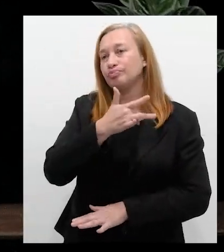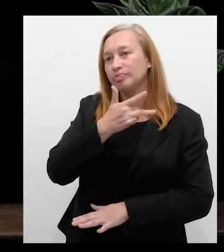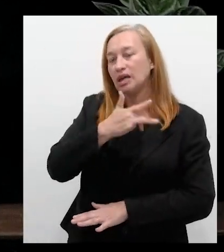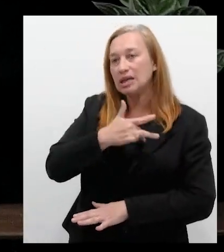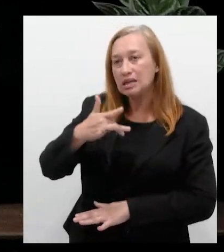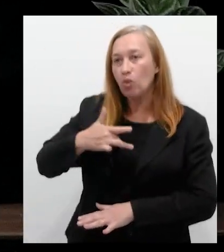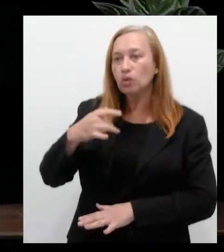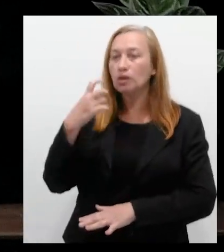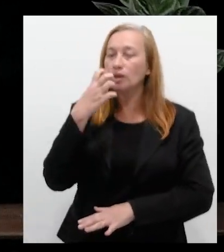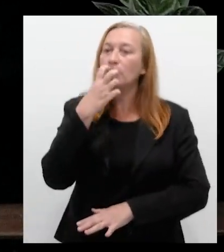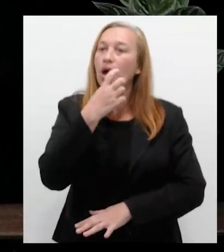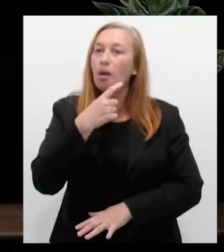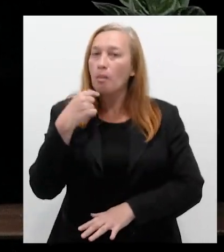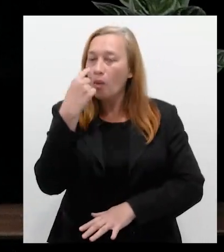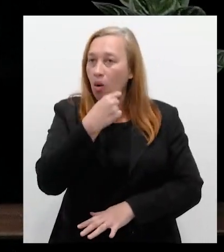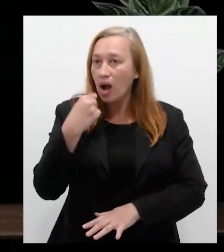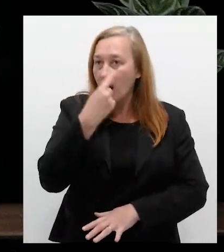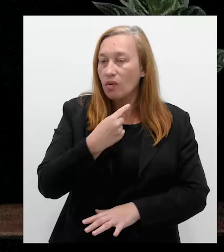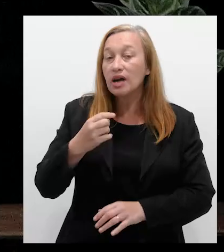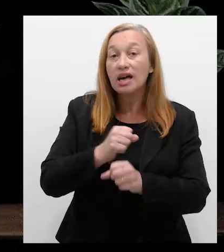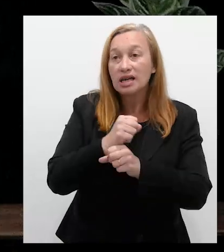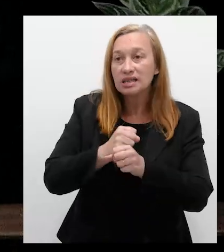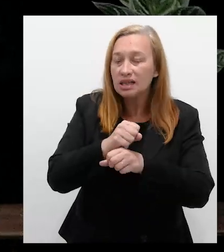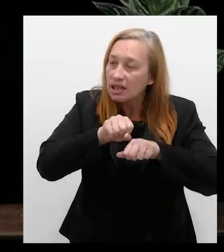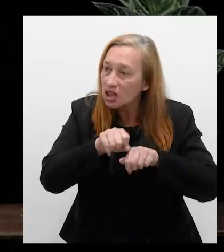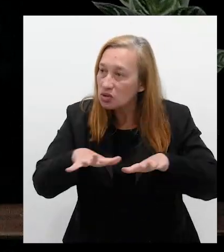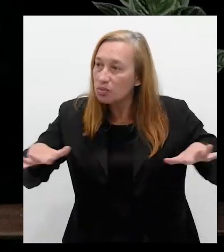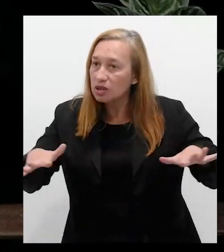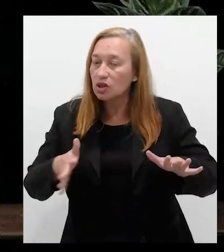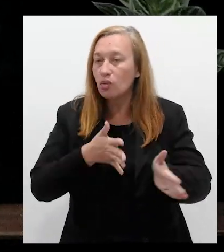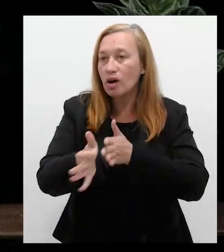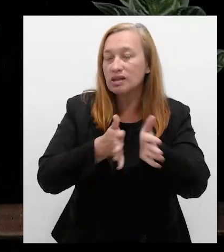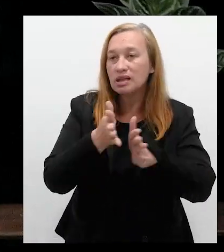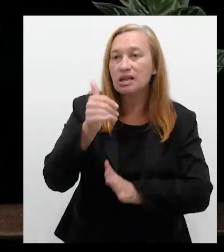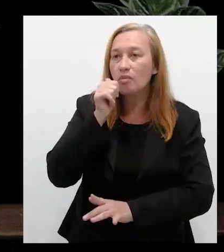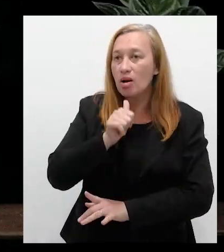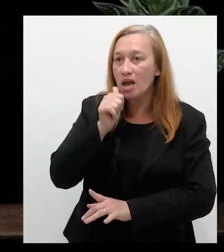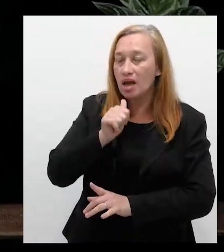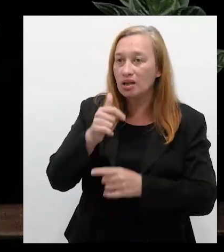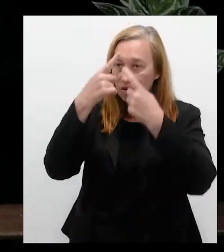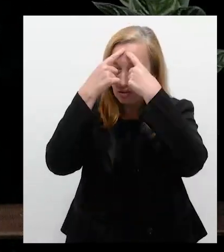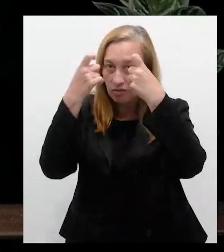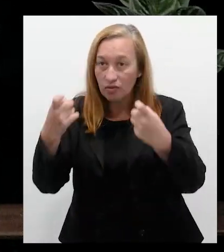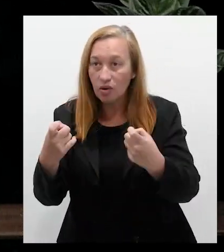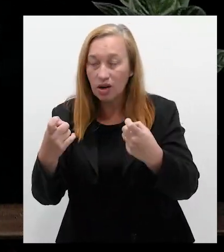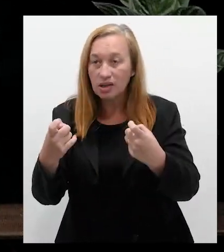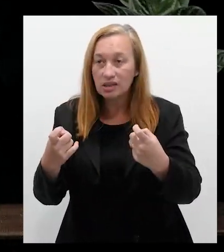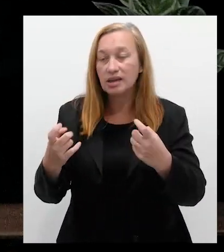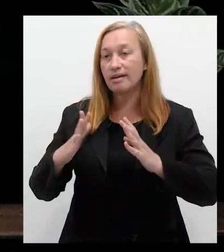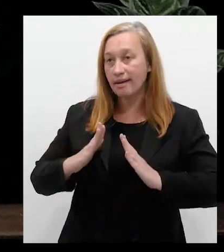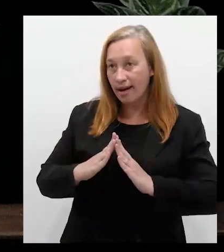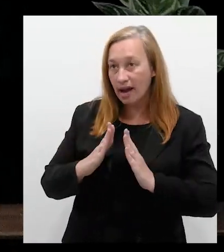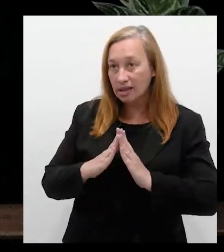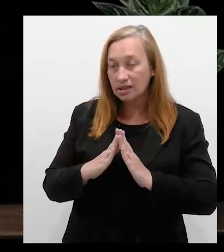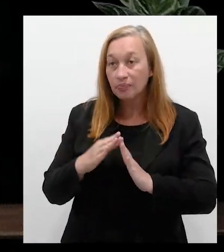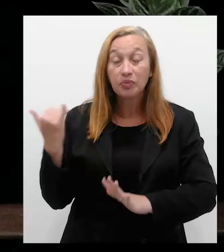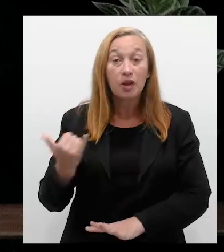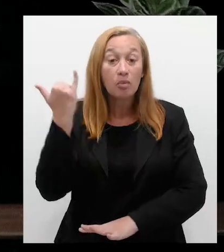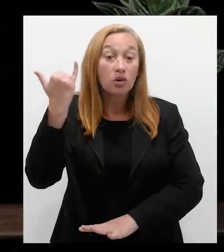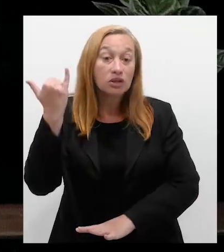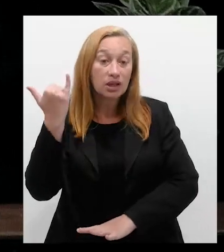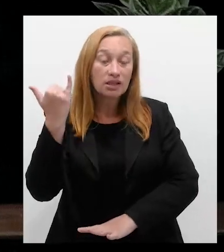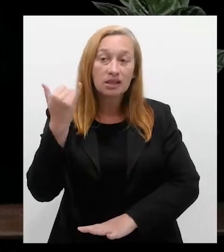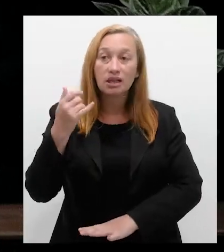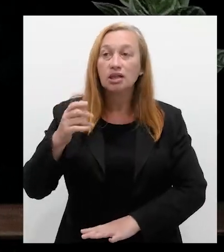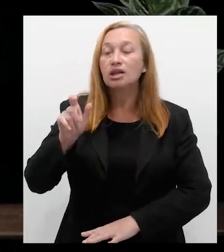população. Este ano, a meta é expandir o acesso das mulheres vítimas de violência doméstica. Para falar sobre a importância da